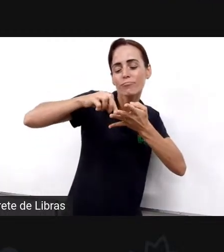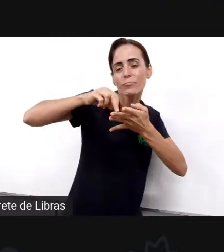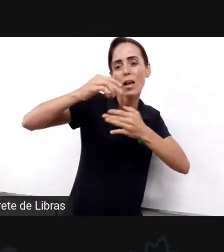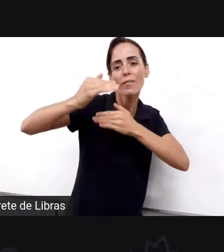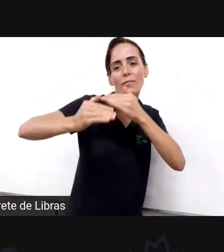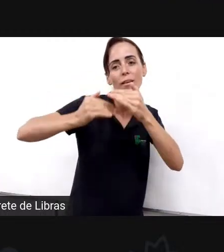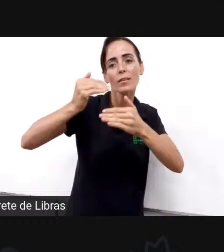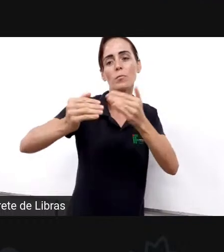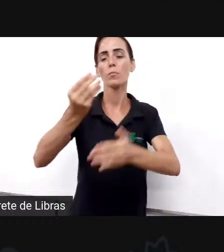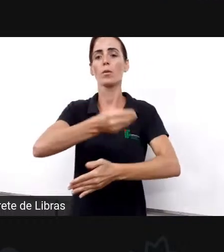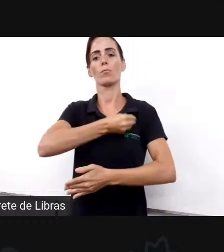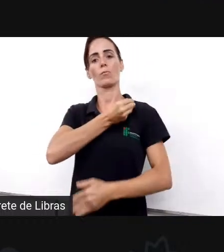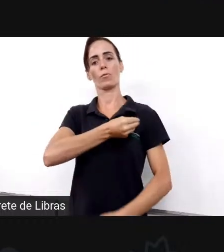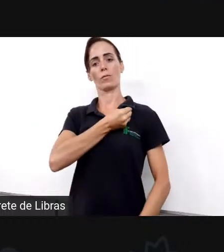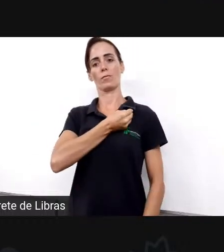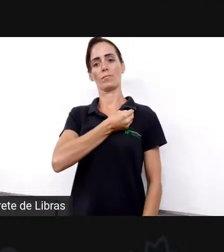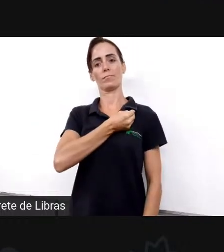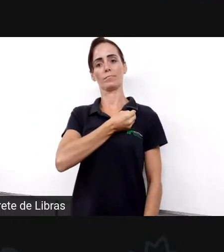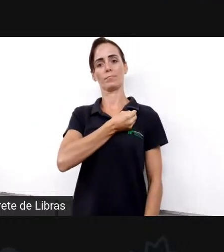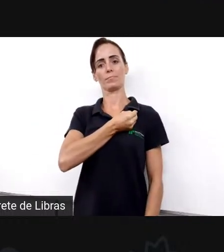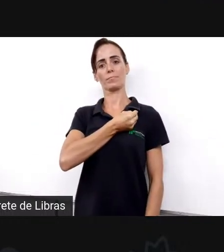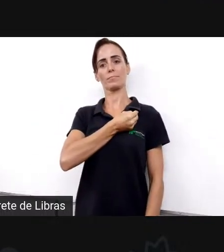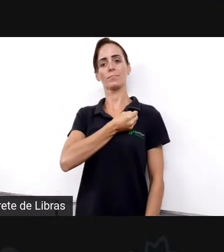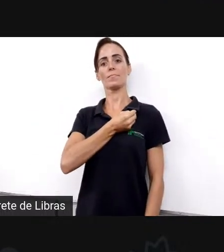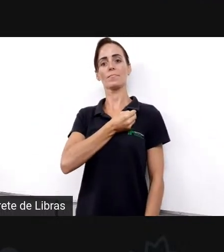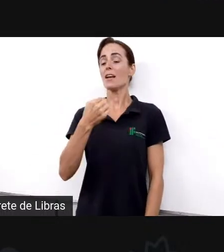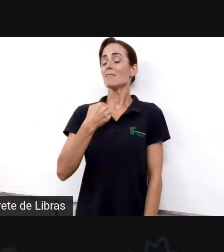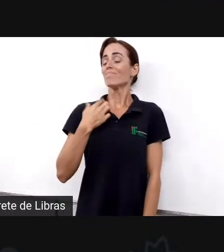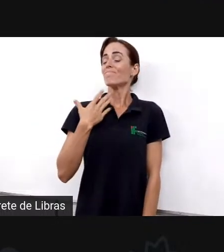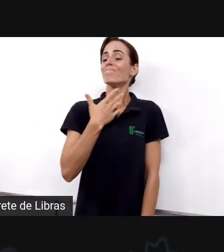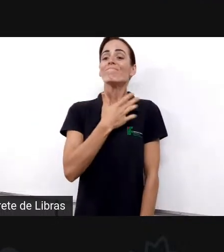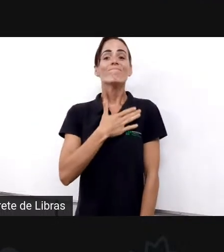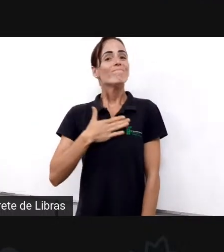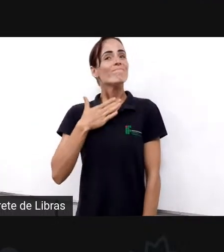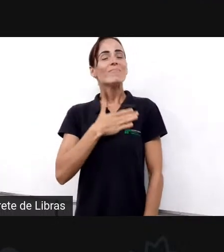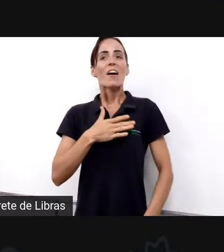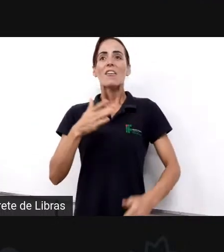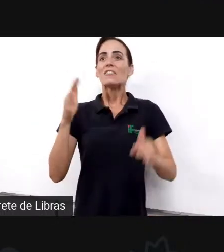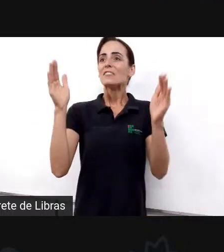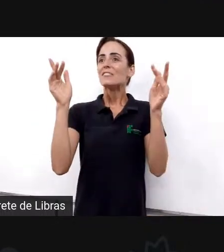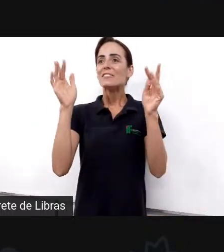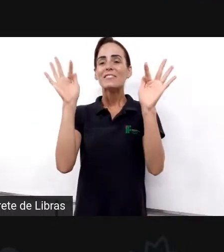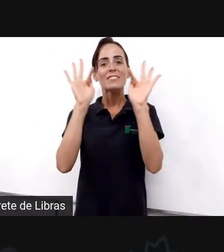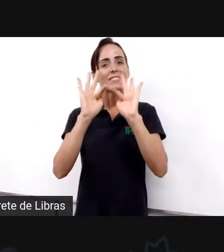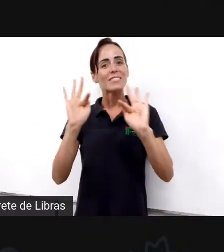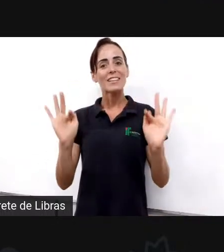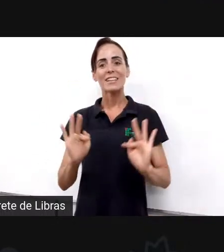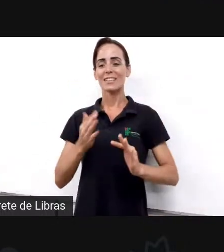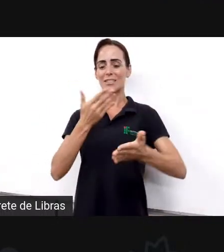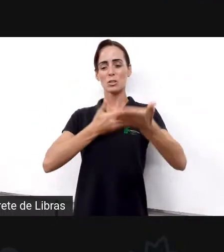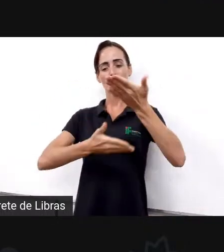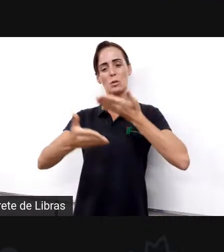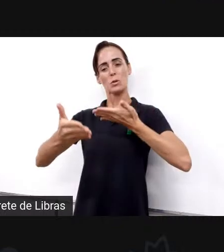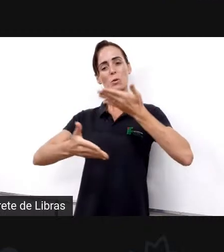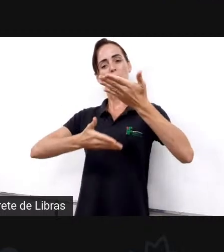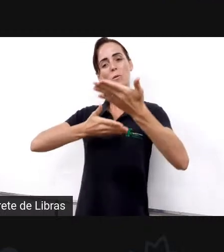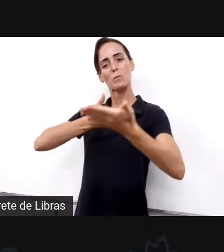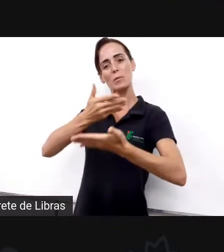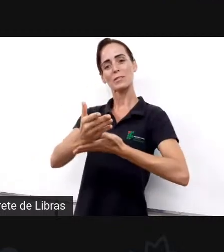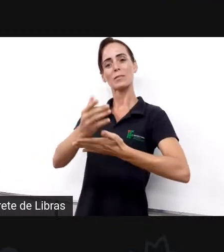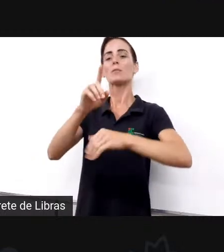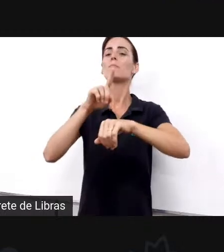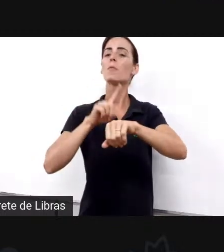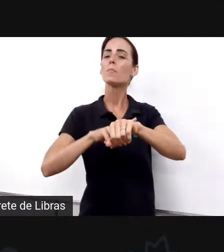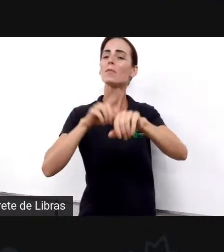e desenvolvimento. Estou muito feliz em estar aqui compartilhando este momento tão especial